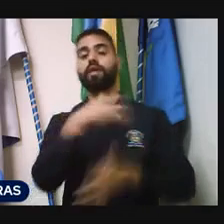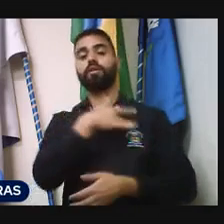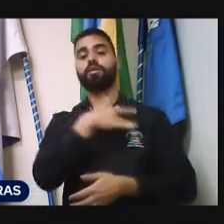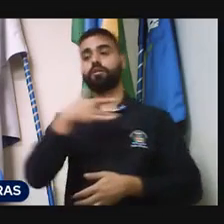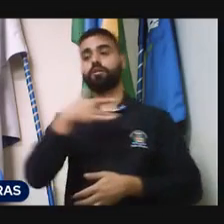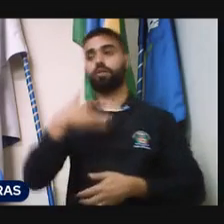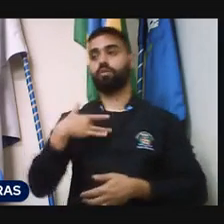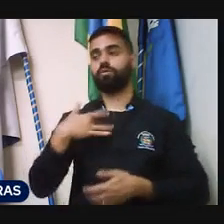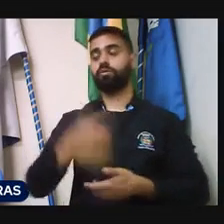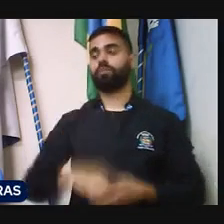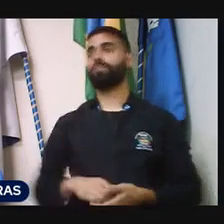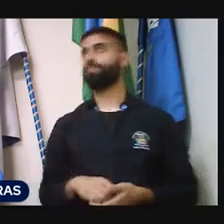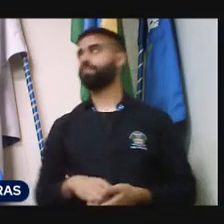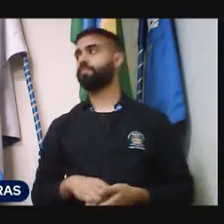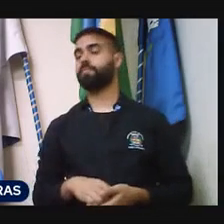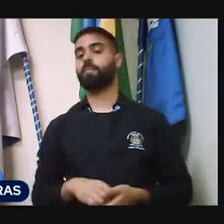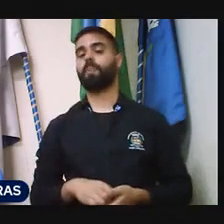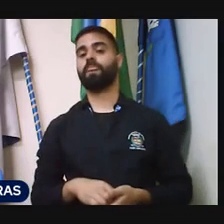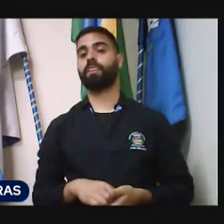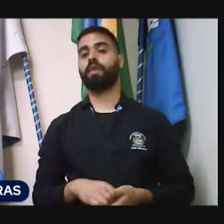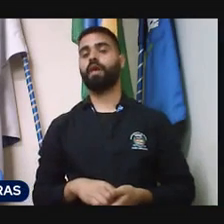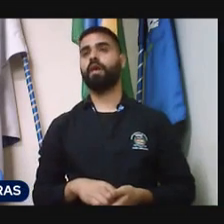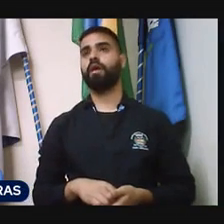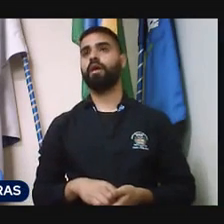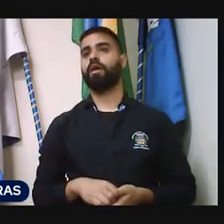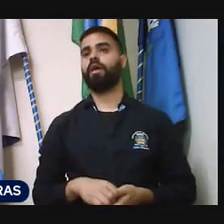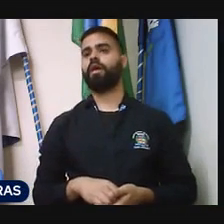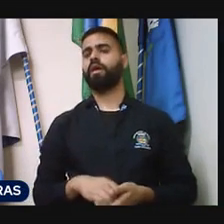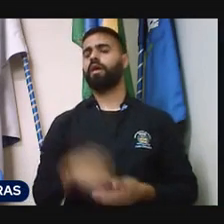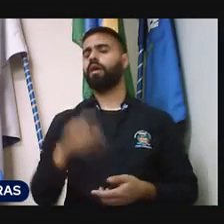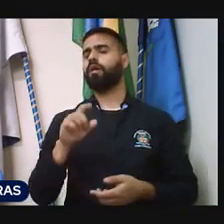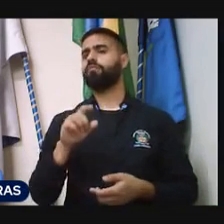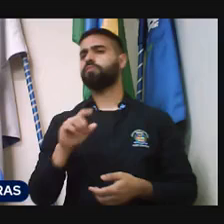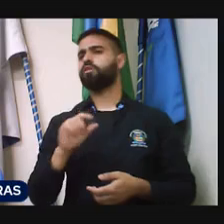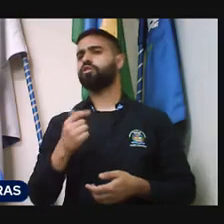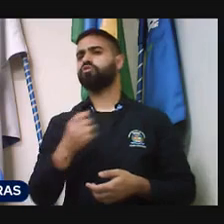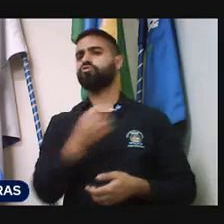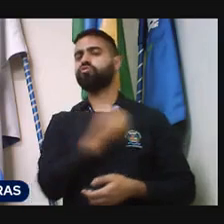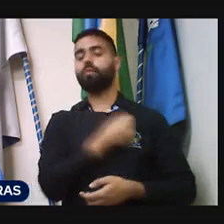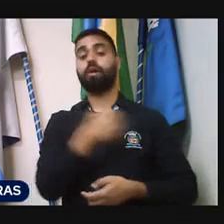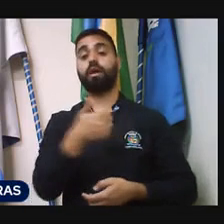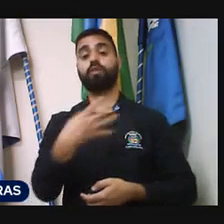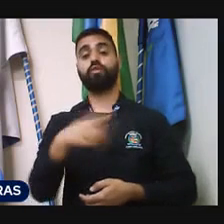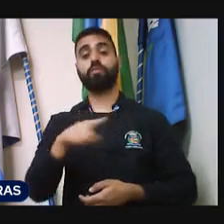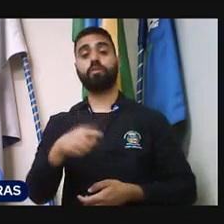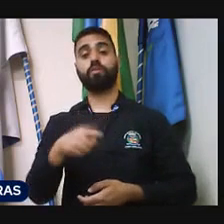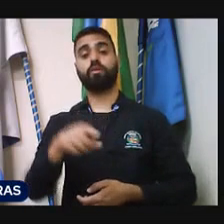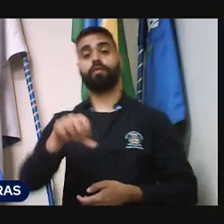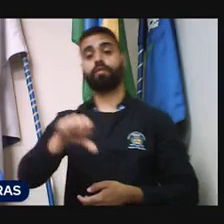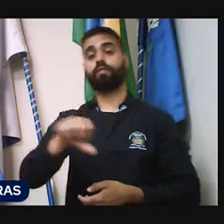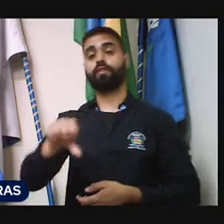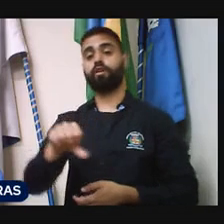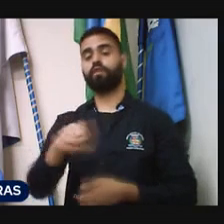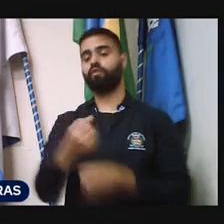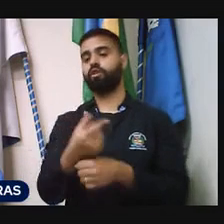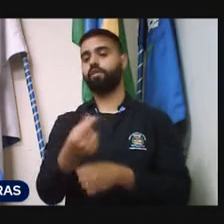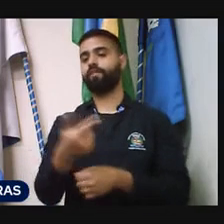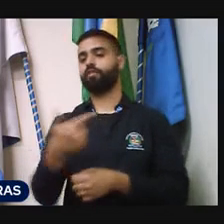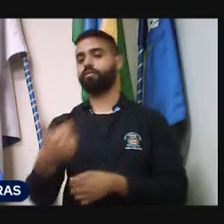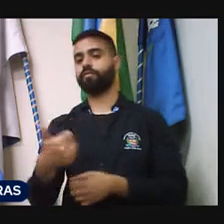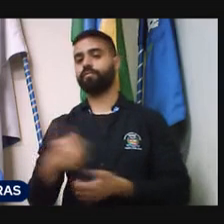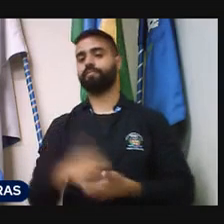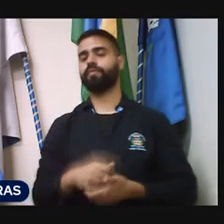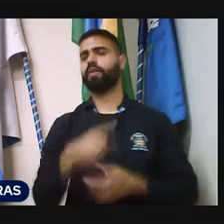morango 345/2 21 e deu origem ao processo administrativo 14.979 de 2001